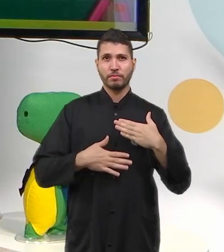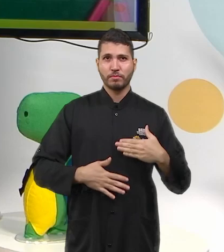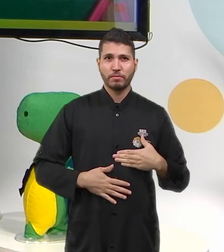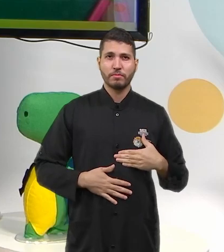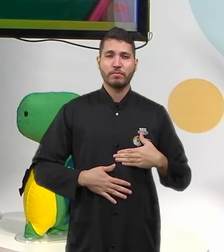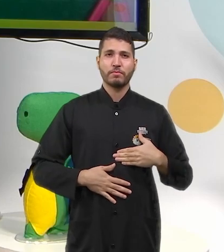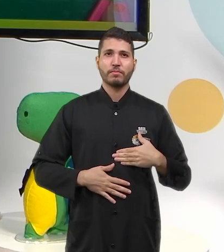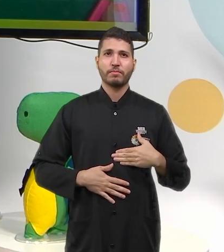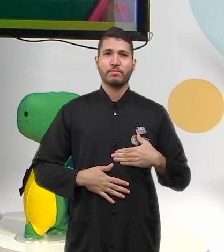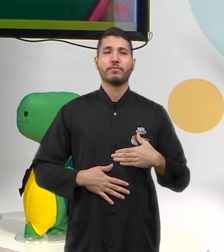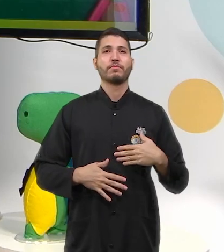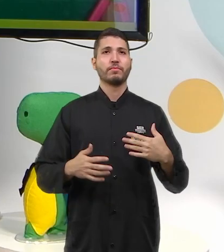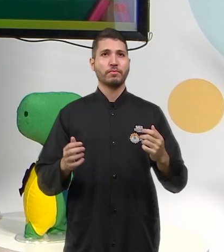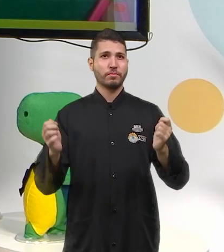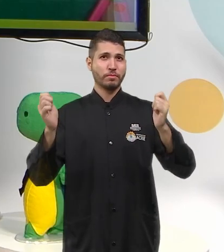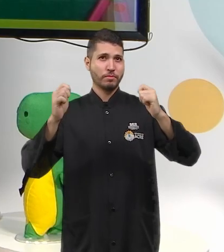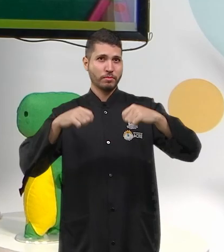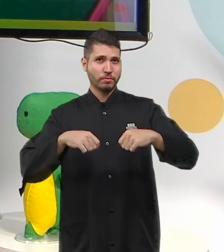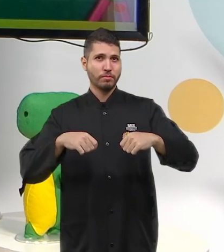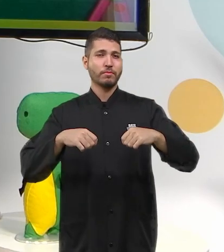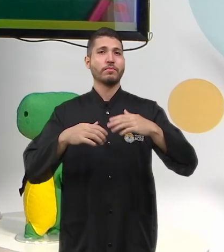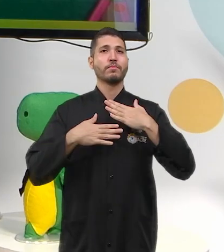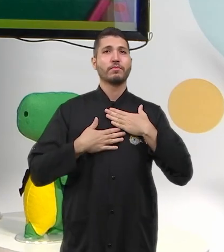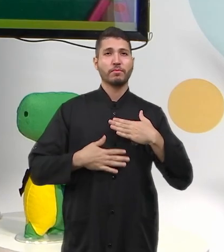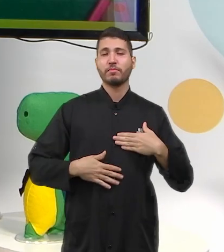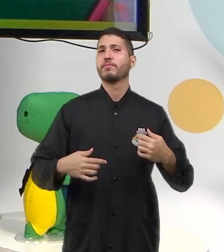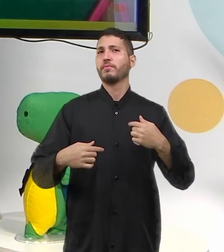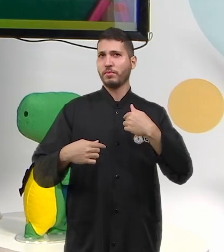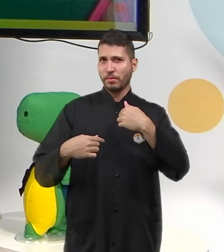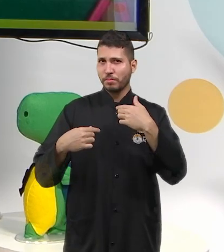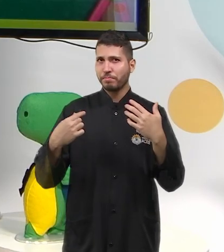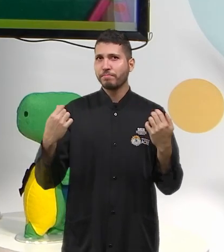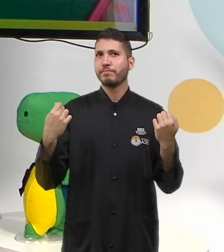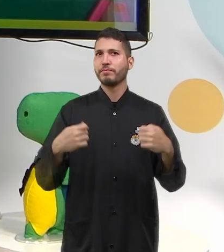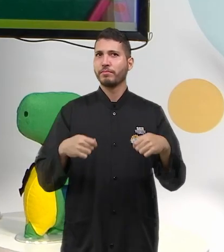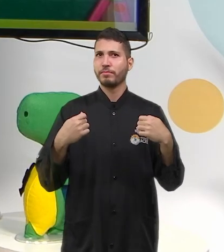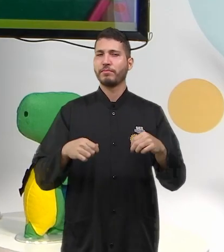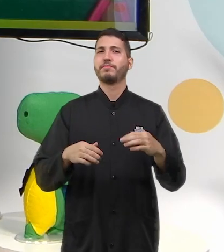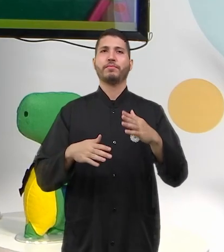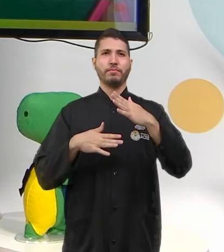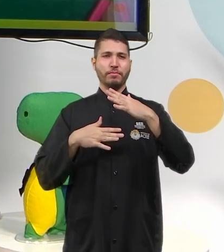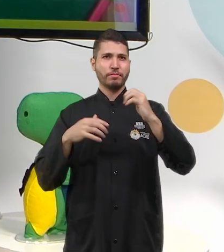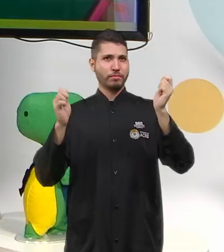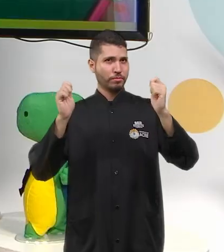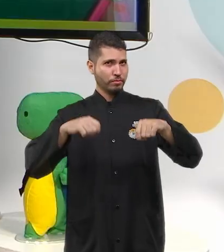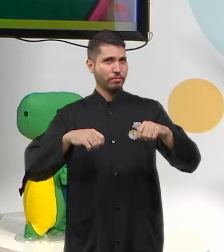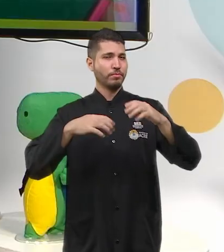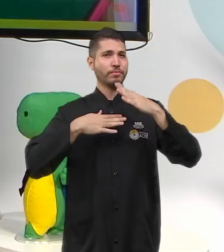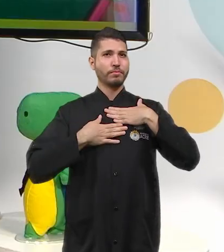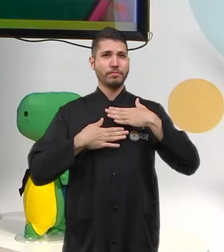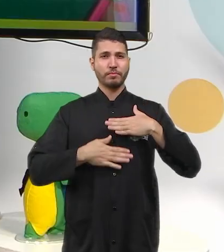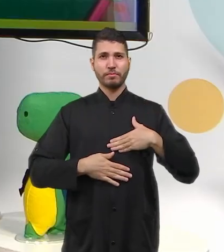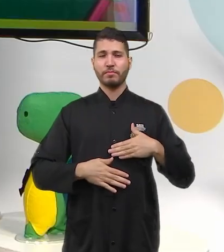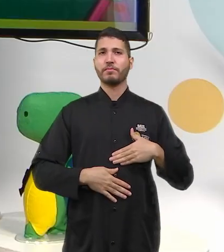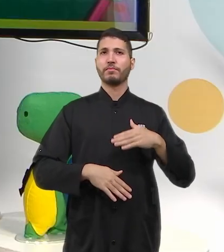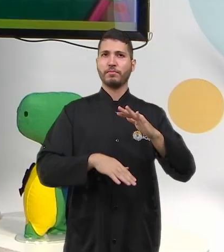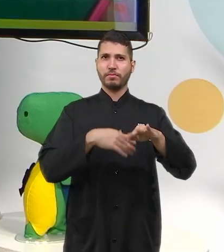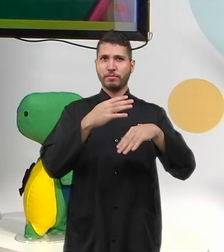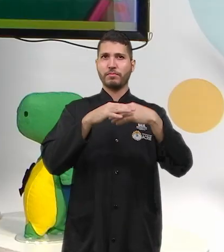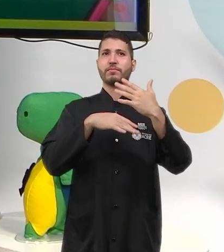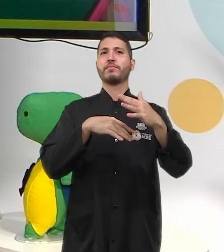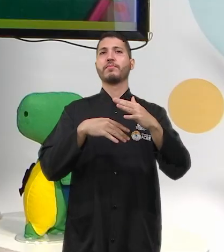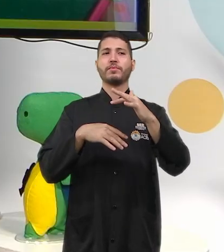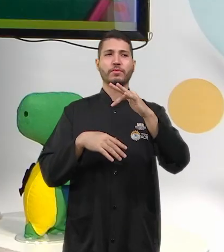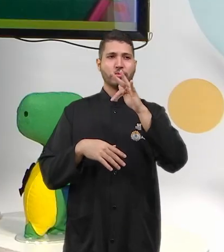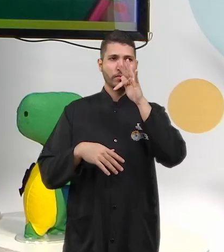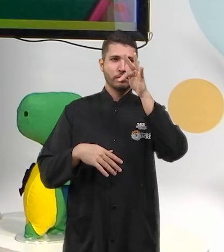Opa, eu preciso ter uma capacidade física, e essa capacidade física precisa ser desenvolvida para que eu tenha